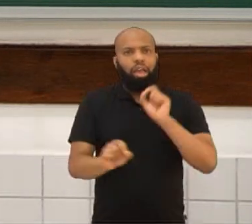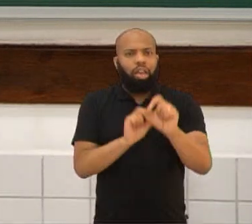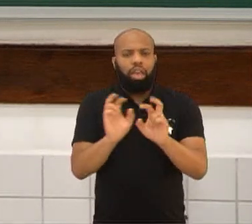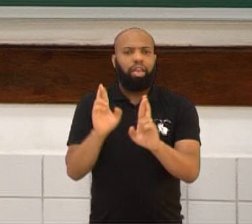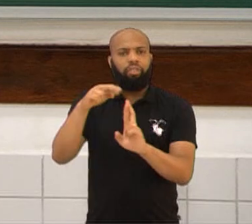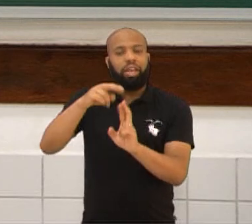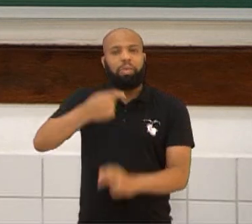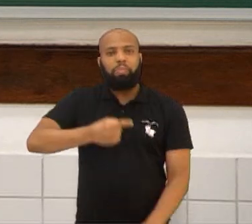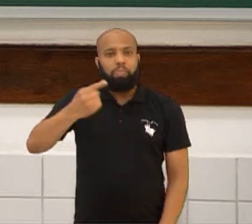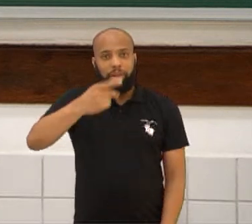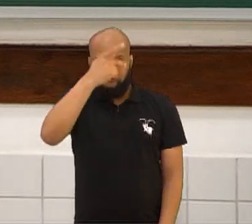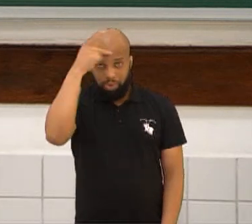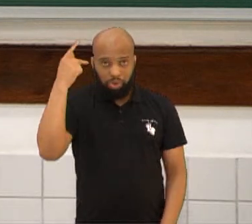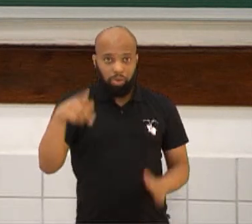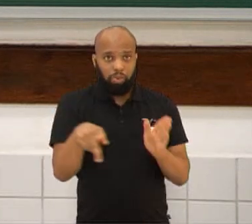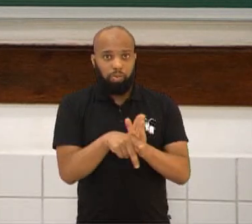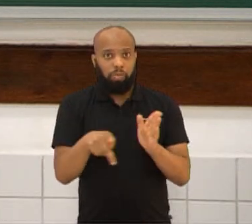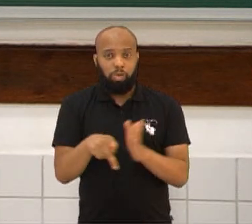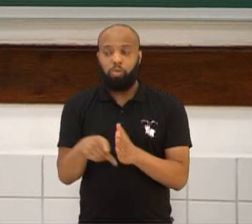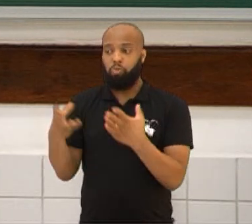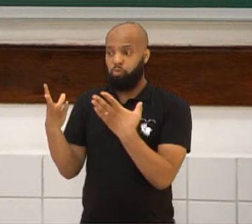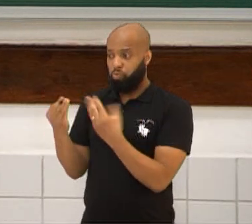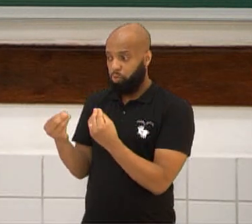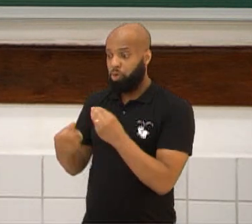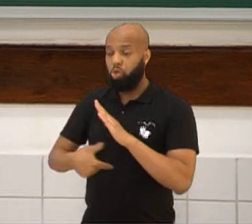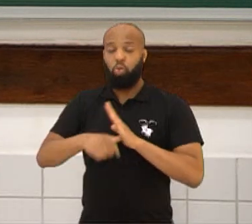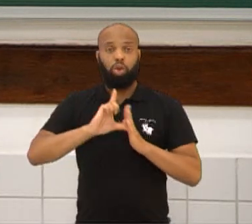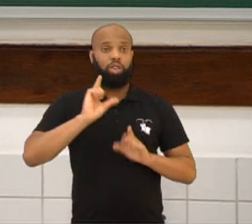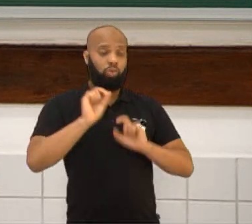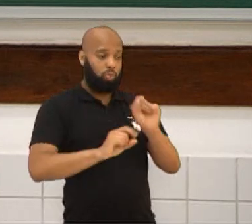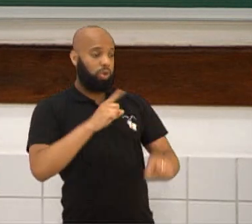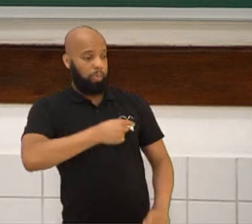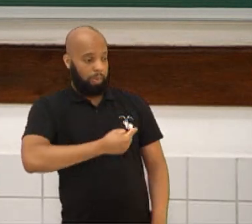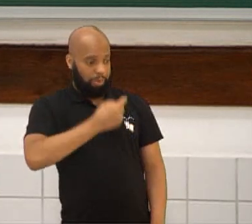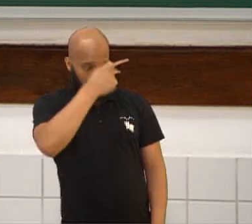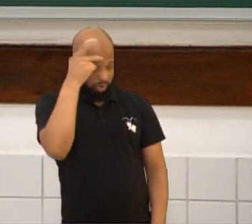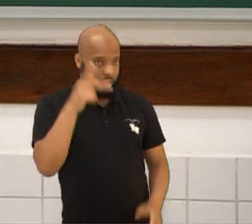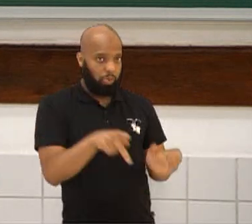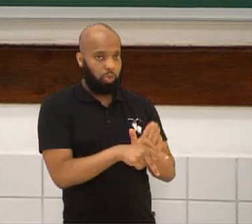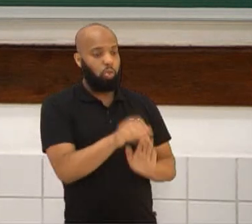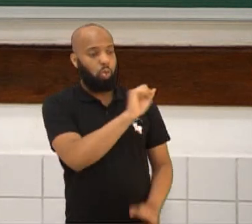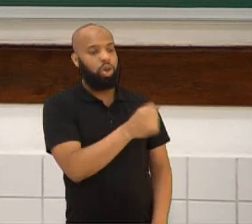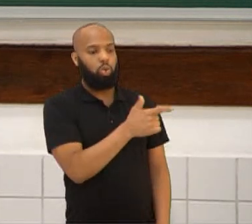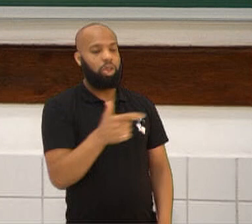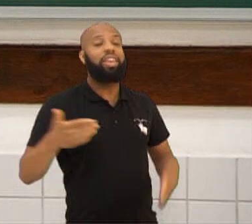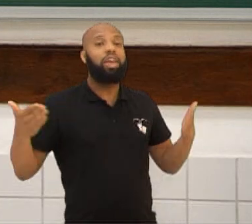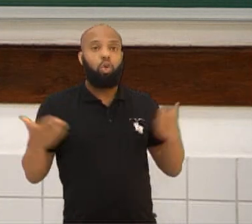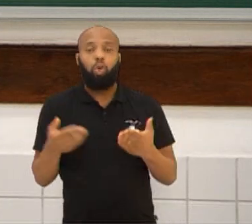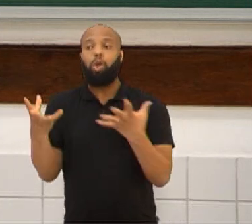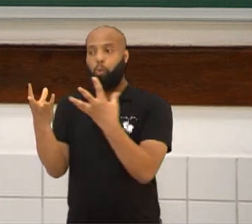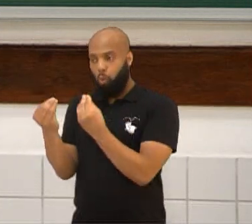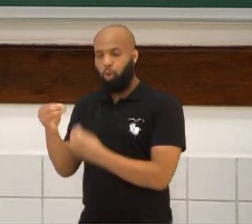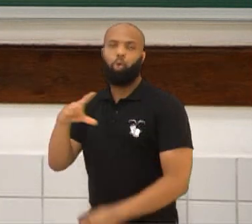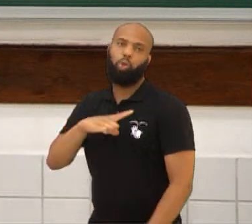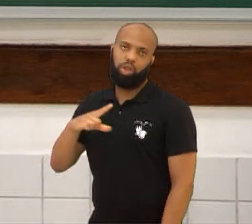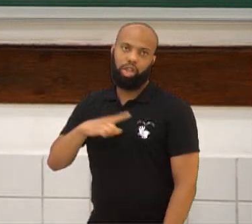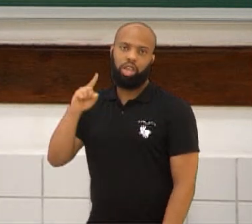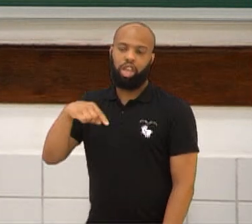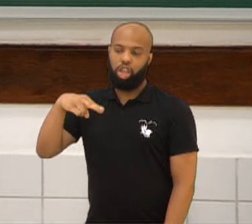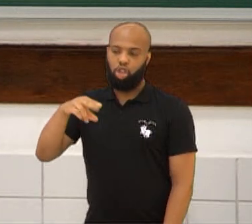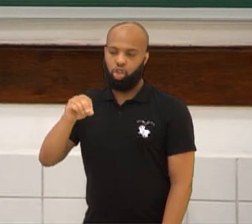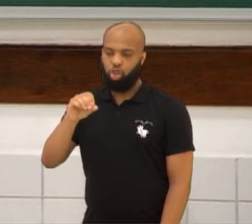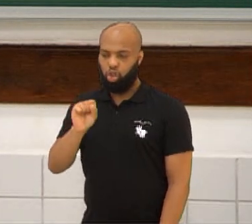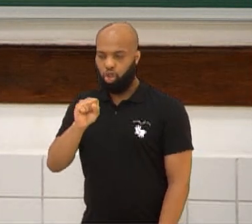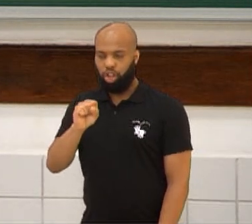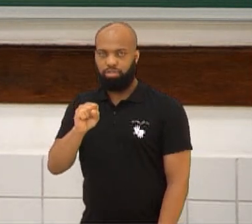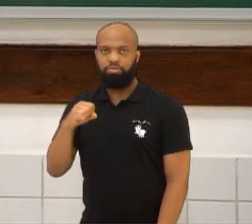pessoa do plural. Antes se referia à primeira pessoa do singular. Agora refere-se à primeira pessoa do plural. E a quem ele se